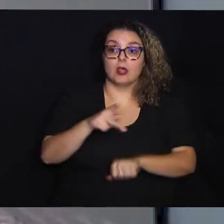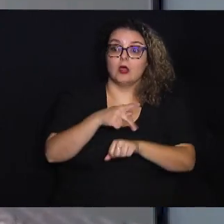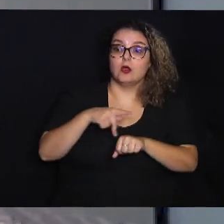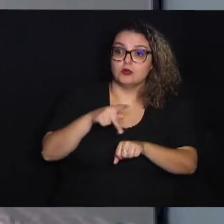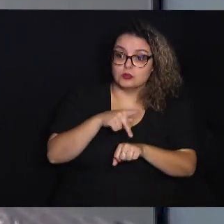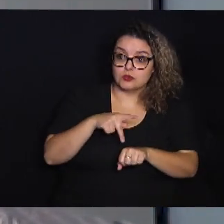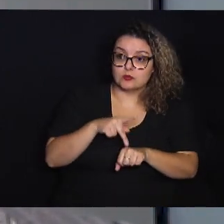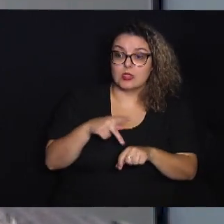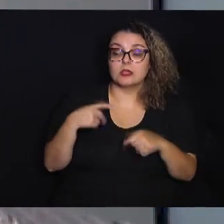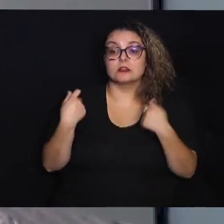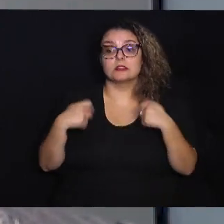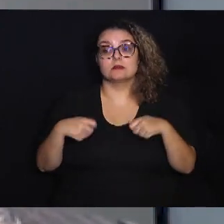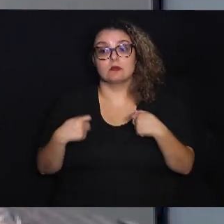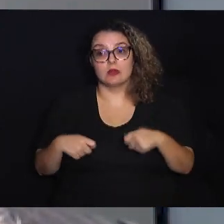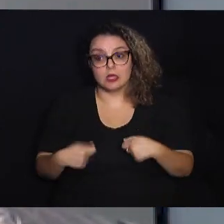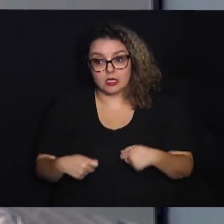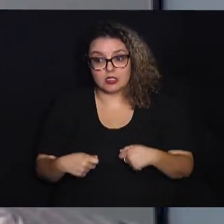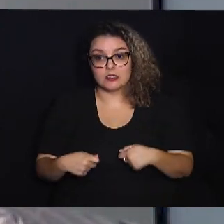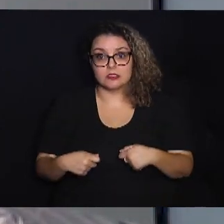questão dos países, né,